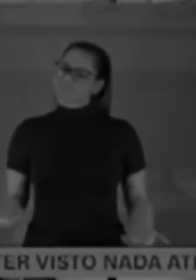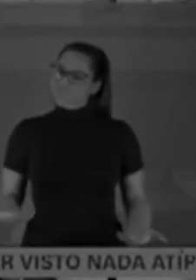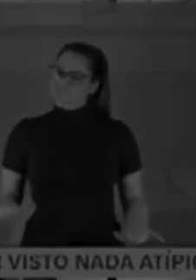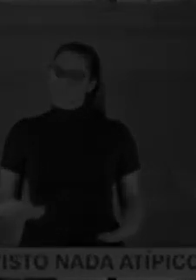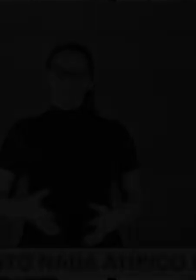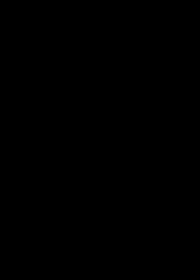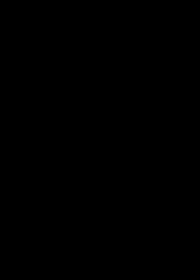em